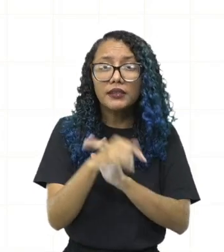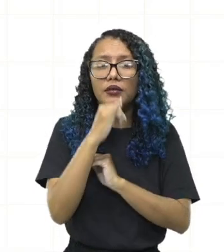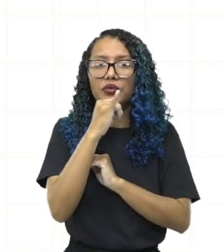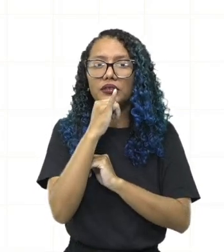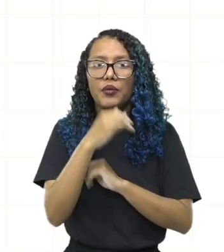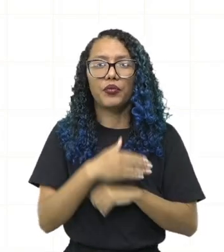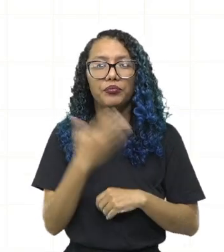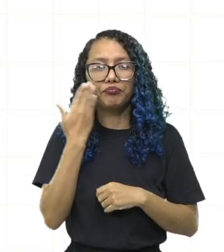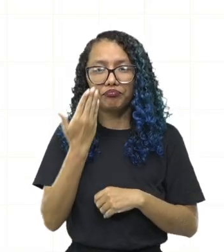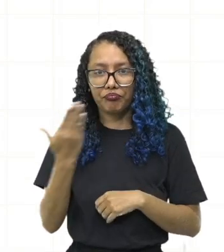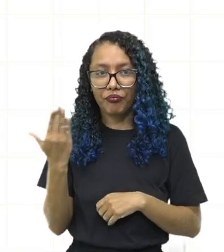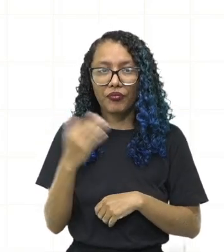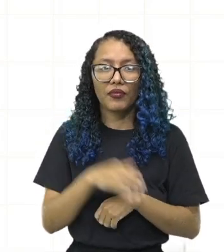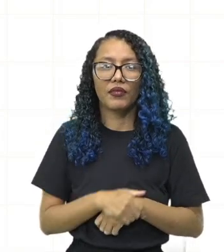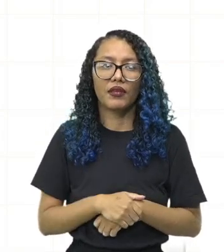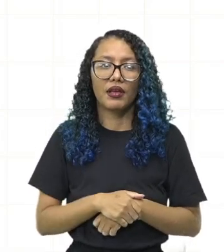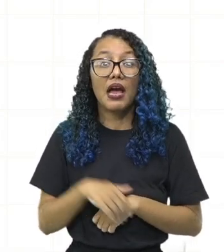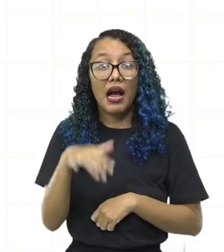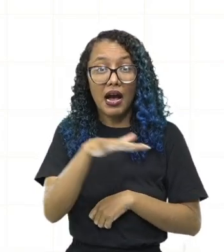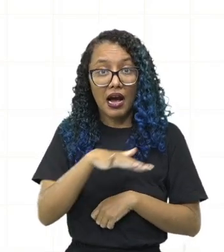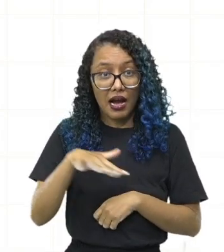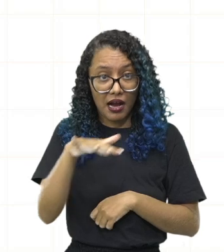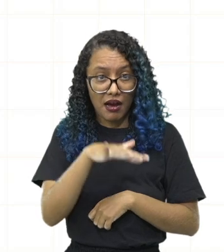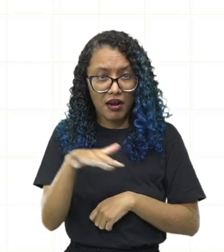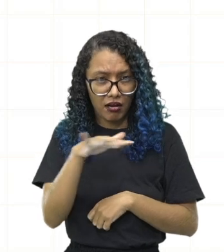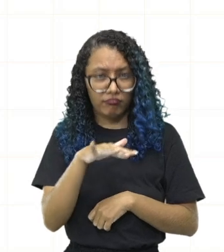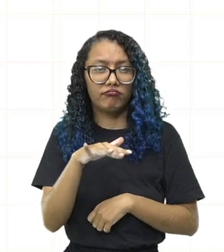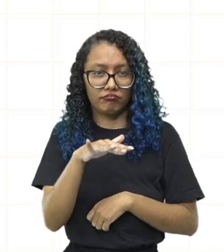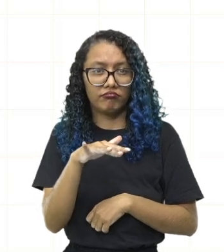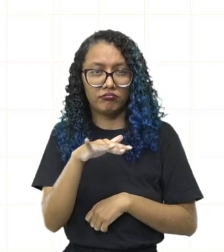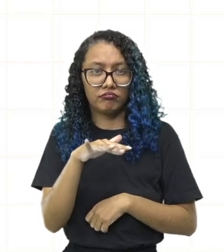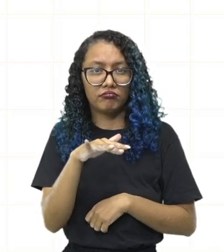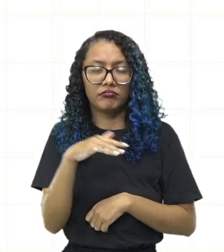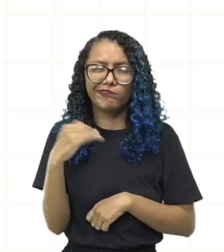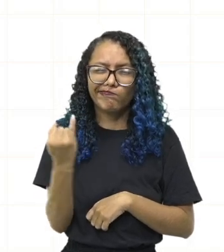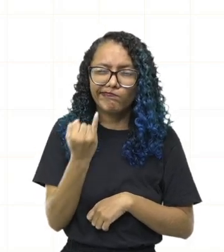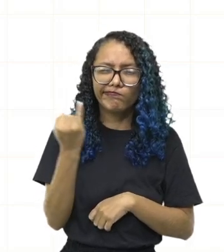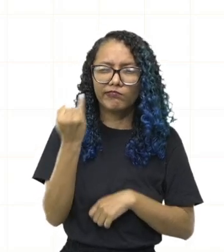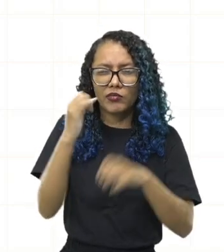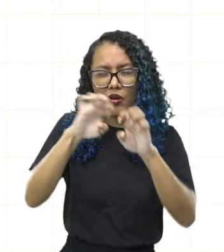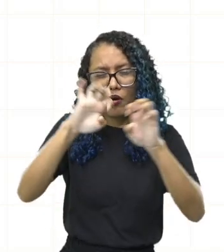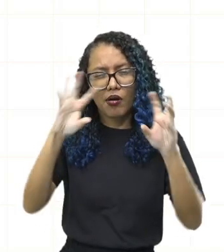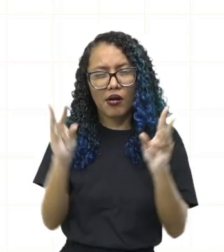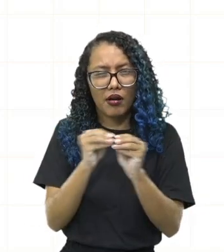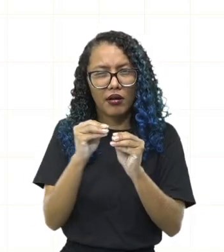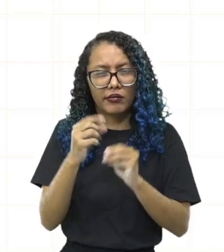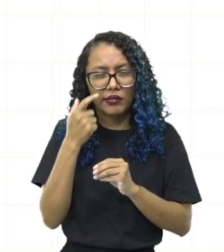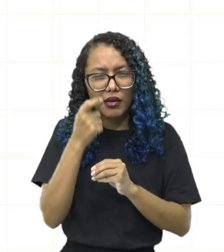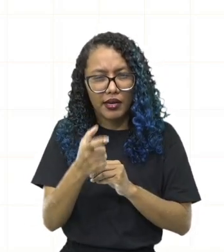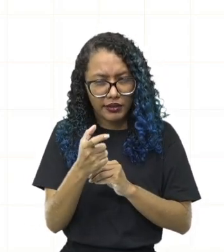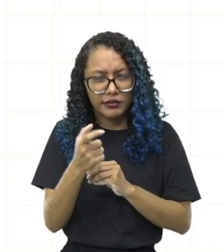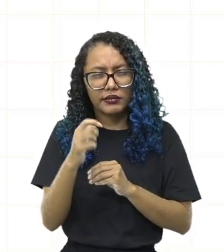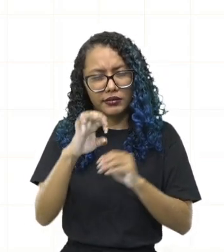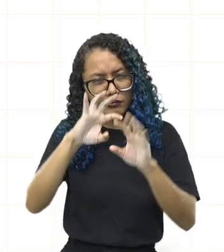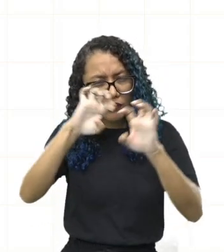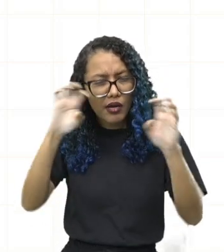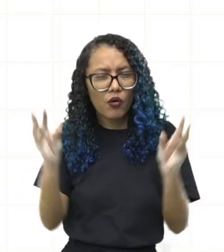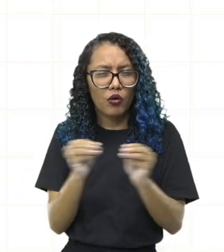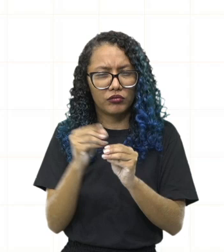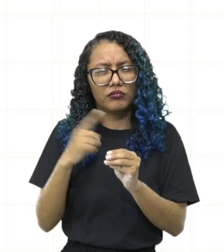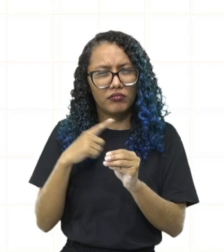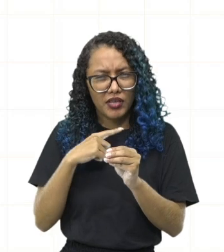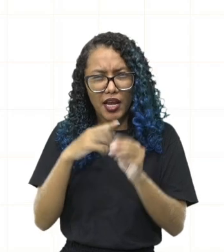exemplo, a área de relevante interesse ecológico, que é a primeira, tá bom? Aqui nós temos a sigla de cada uma